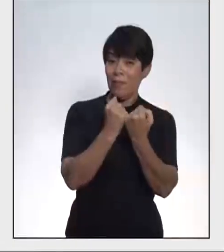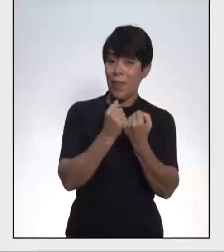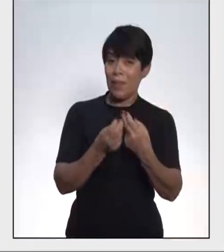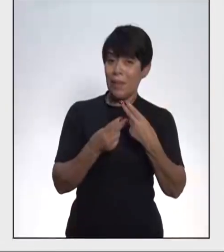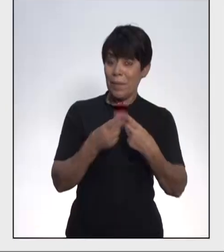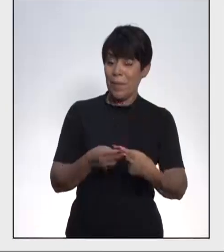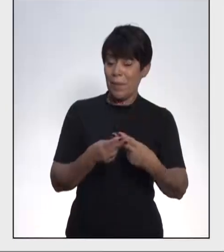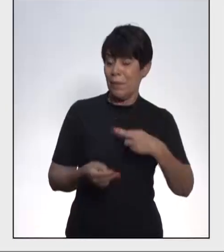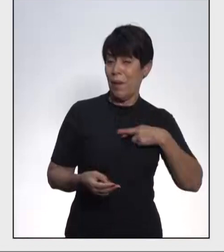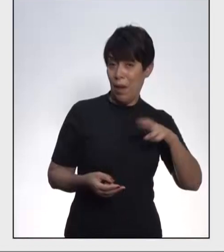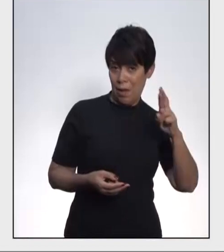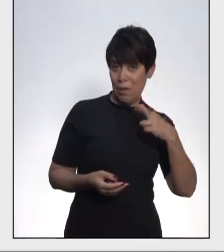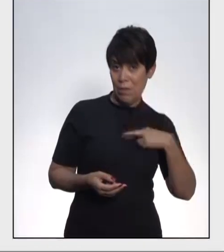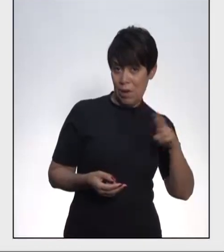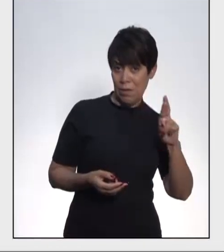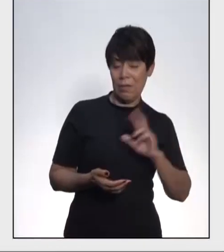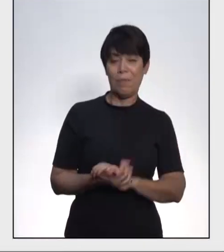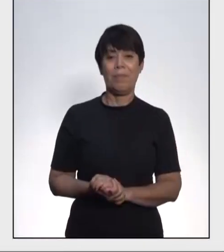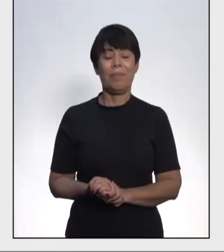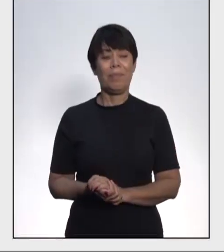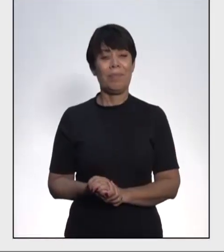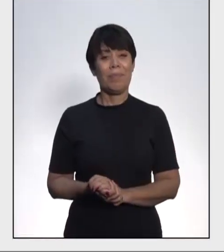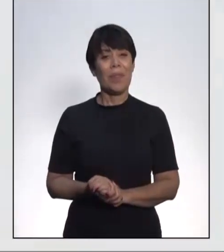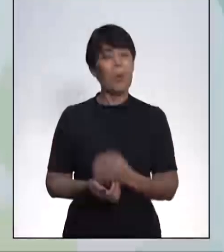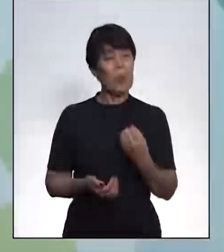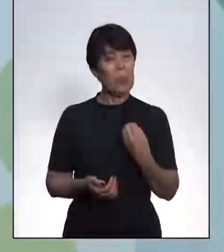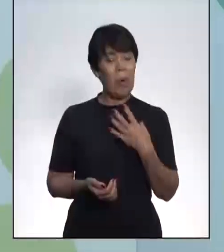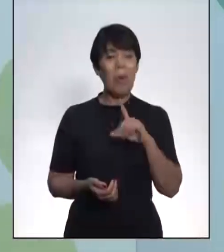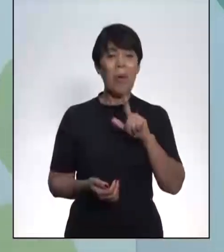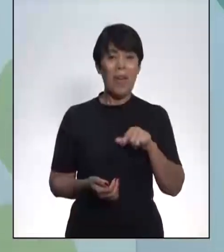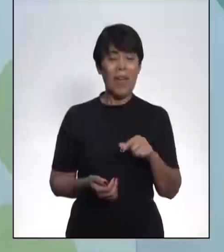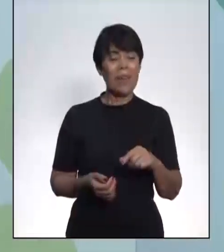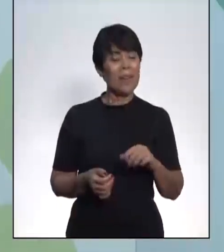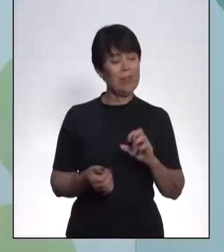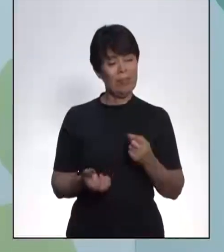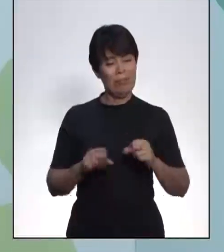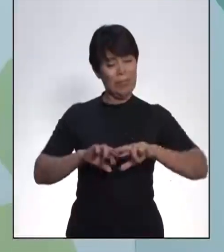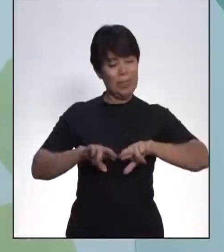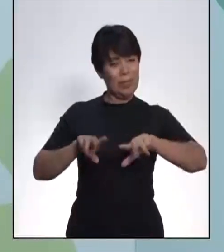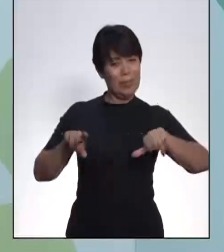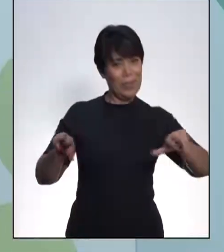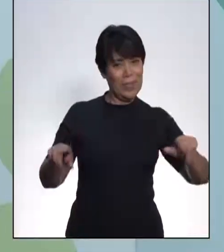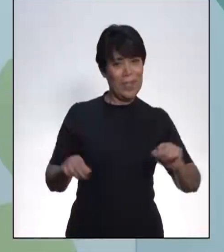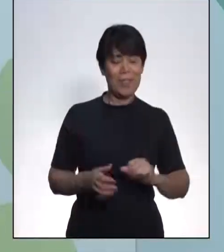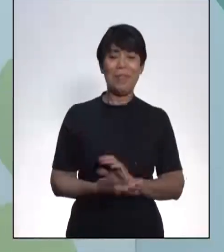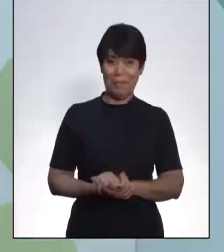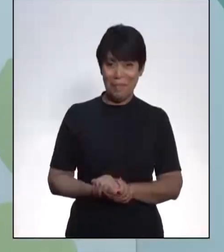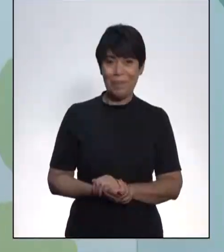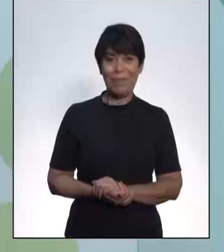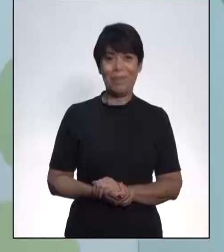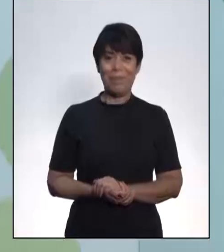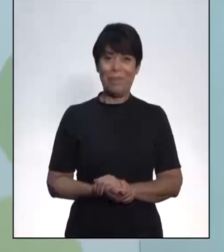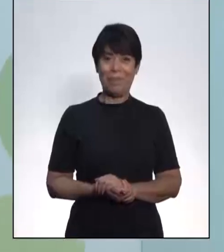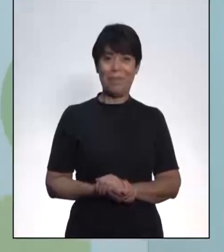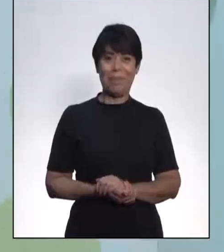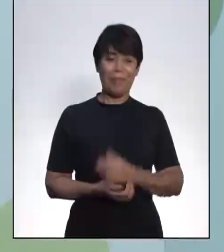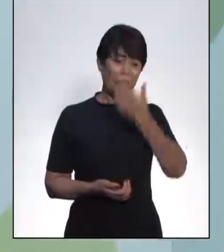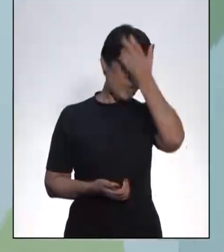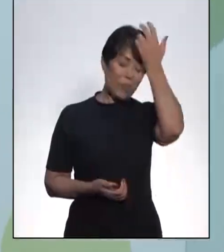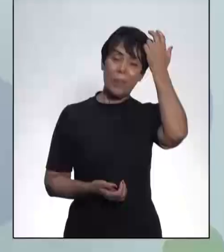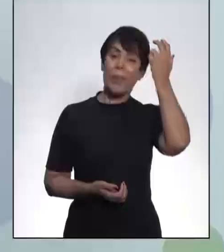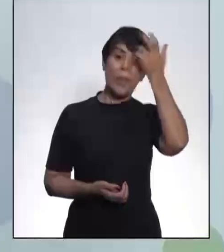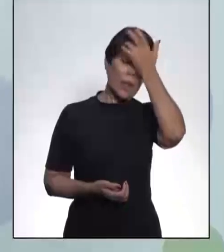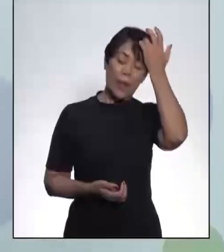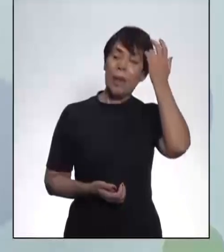tolerância religiosa. Tudo bem? O gostoso do mundo é que ele é plural. Viva a pluralidade. Tudo bem? Muito bem. Quando o